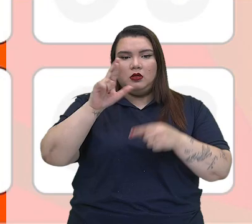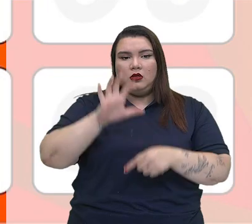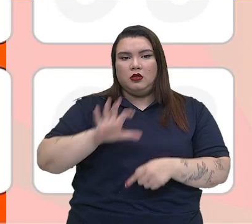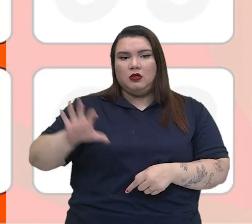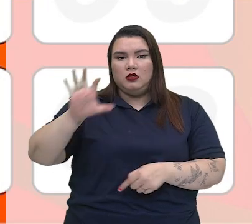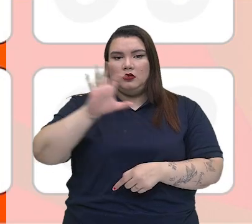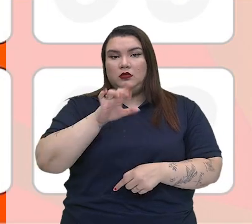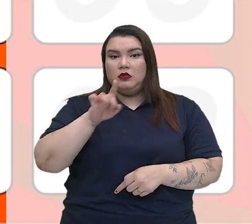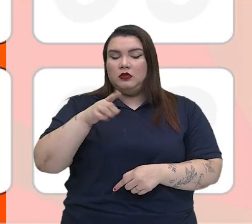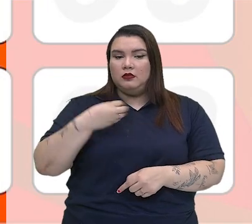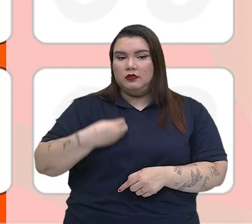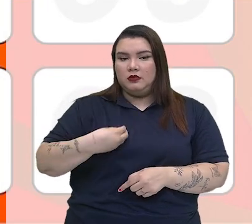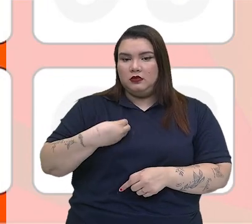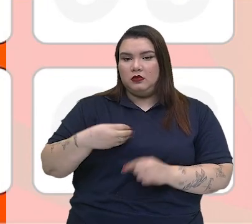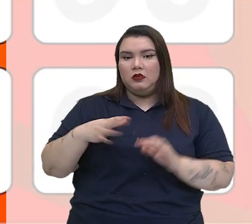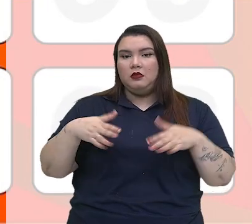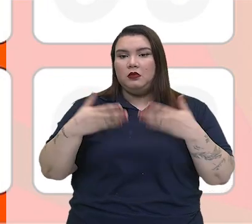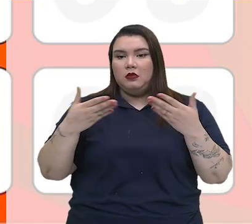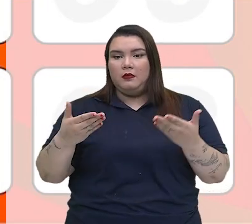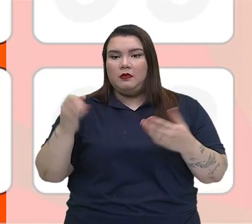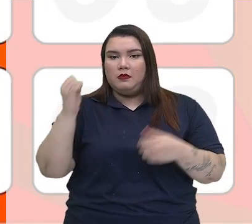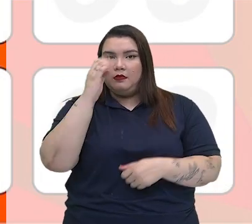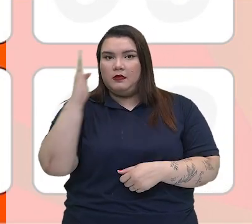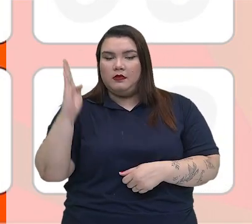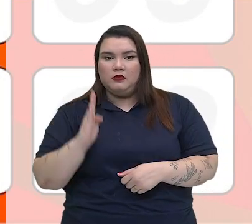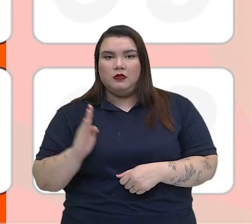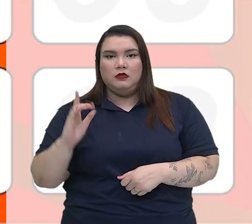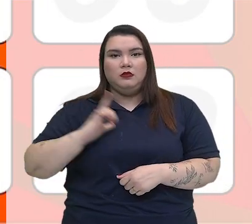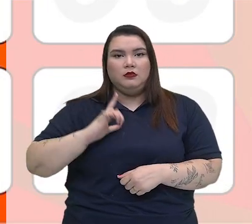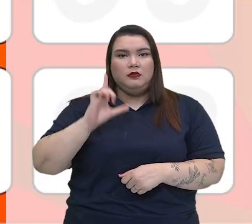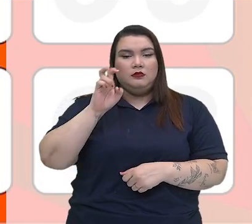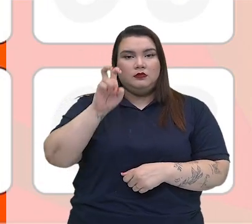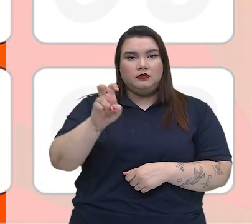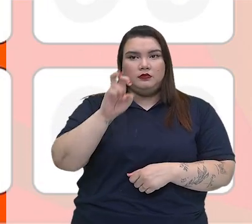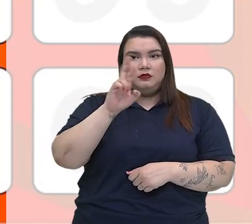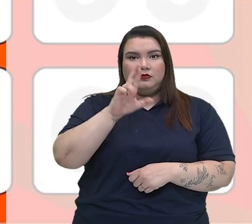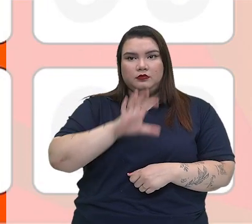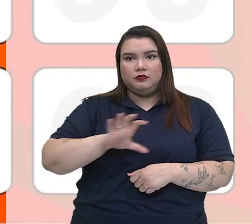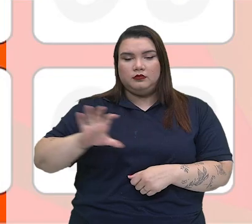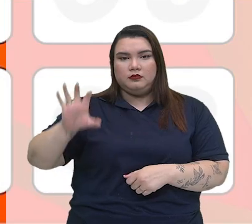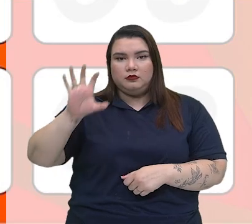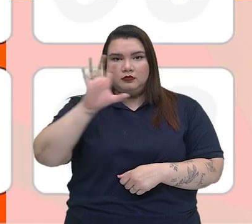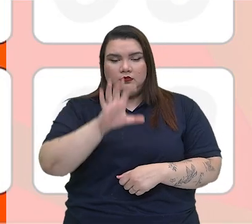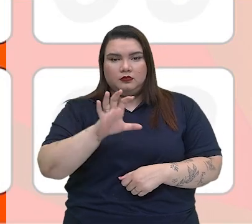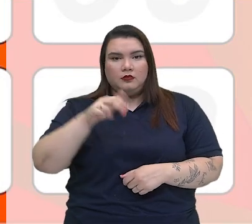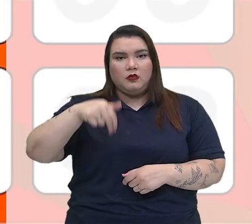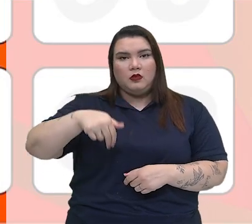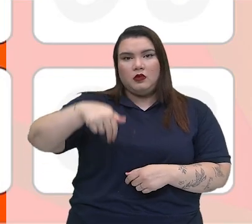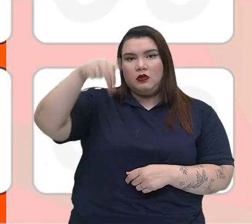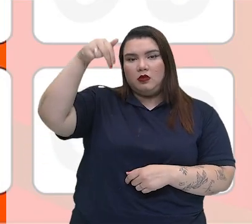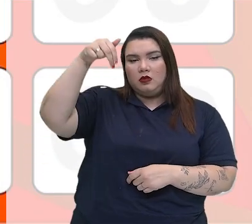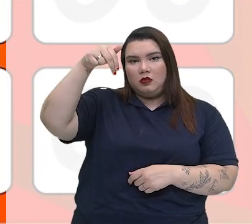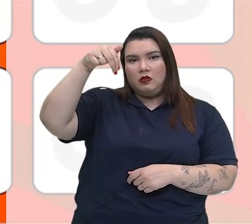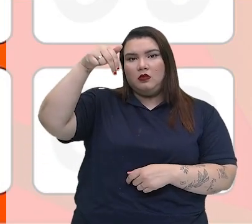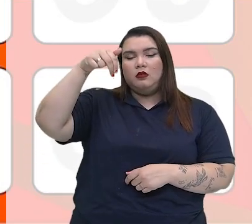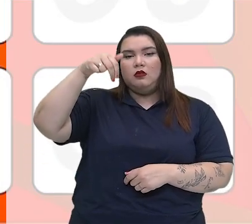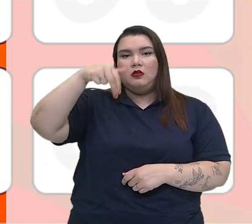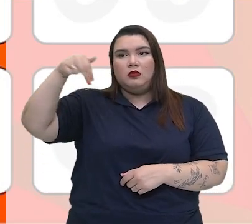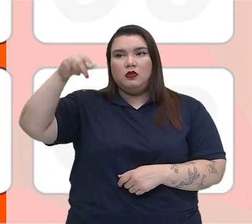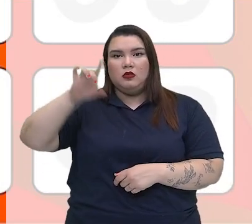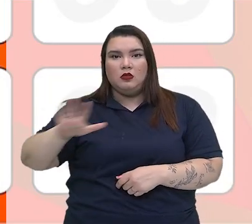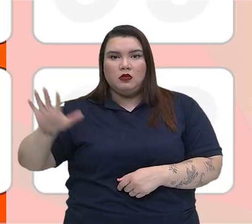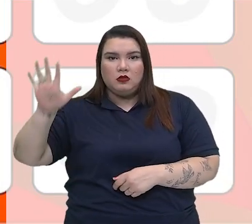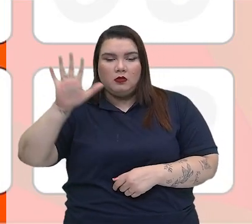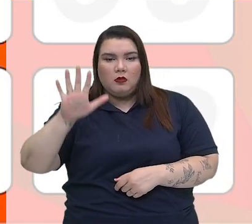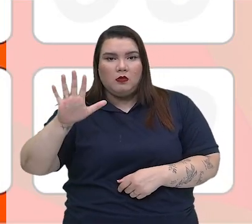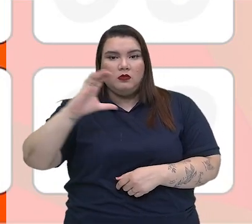você está. O Brasil tem 5 regiões brasileiras. A região Norte, a região Nordeste,